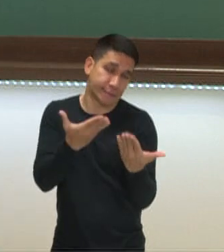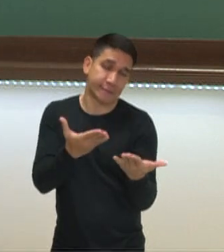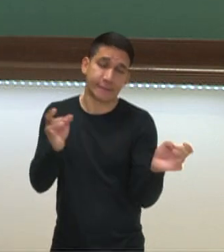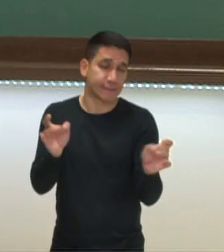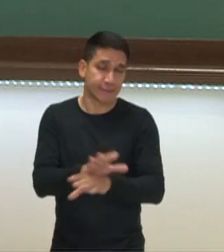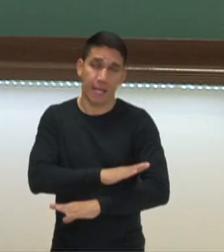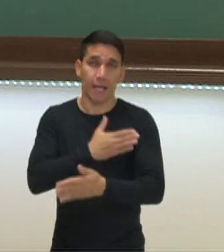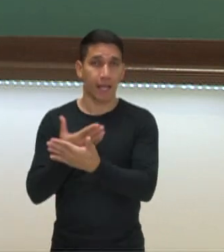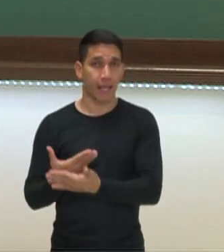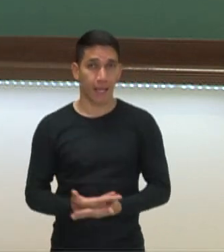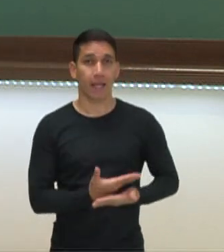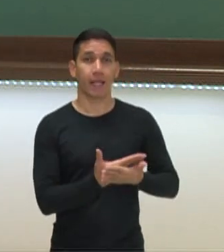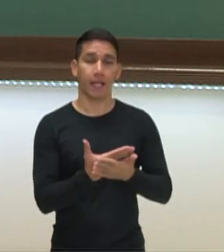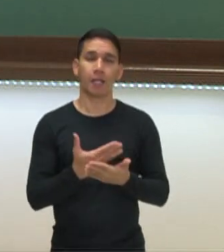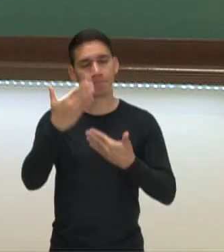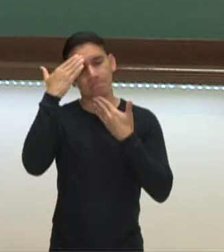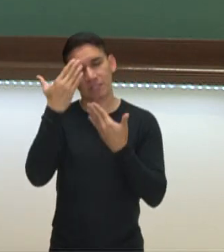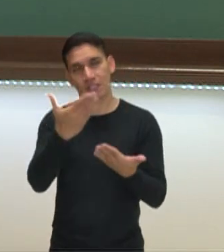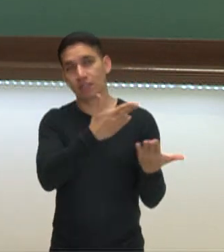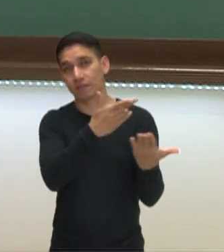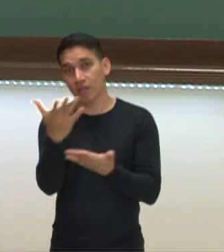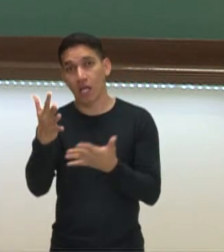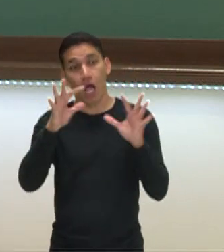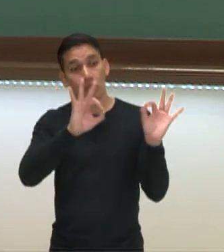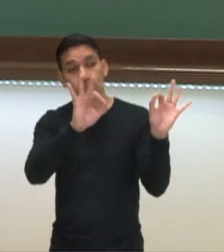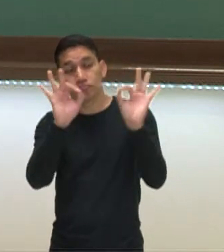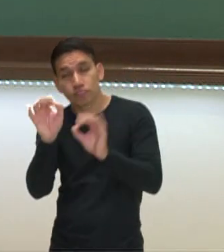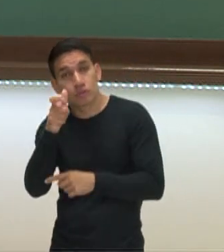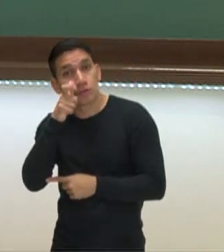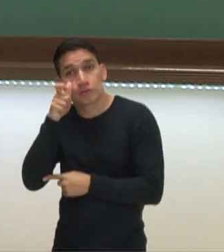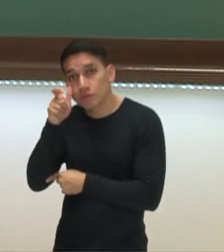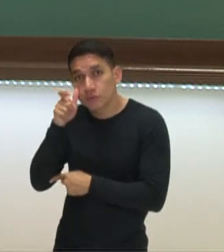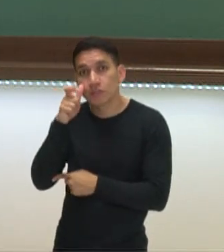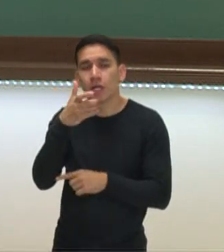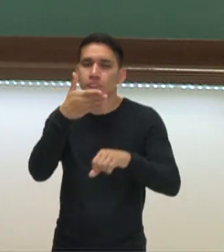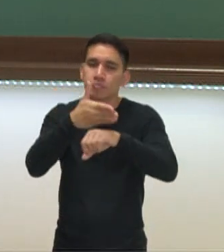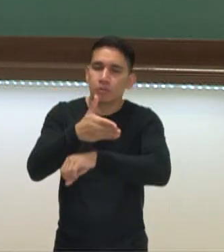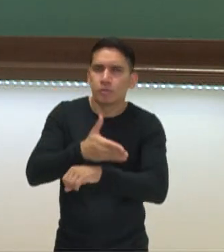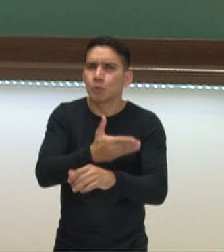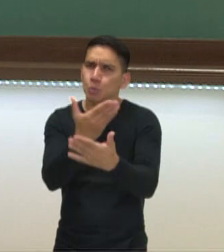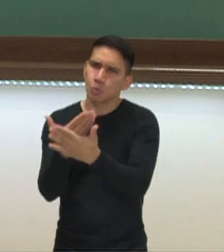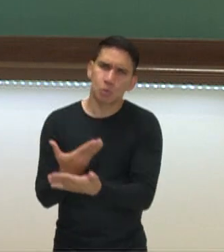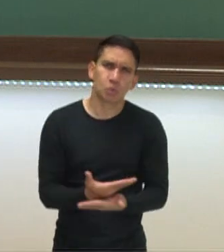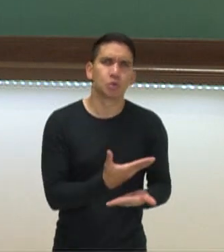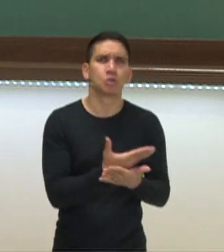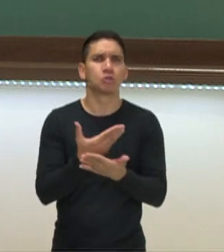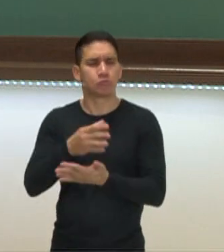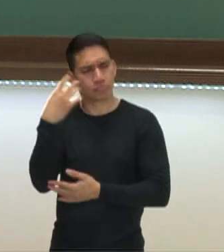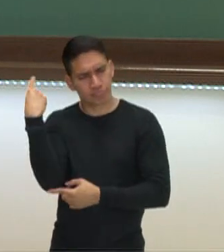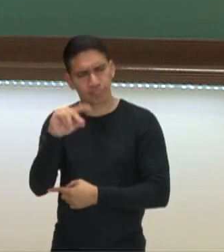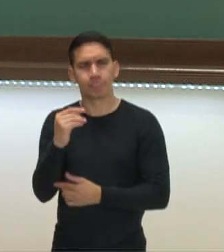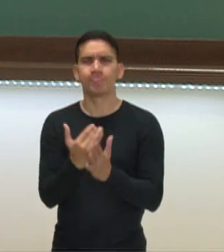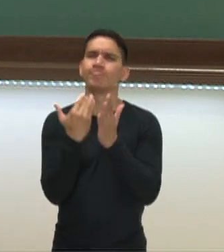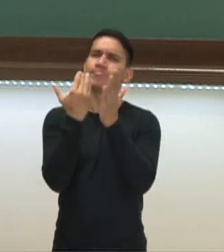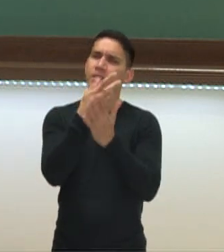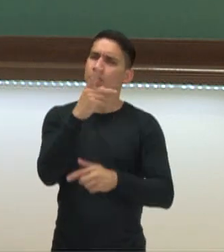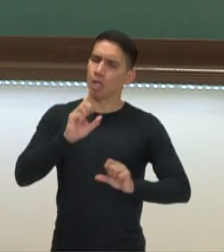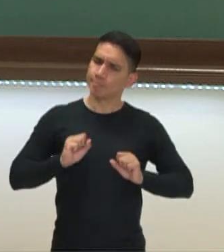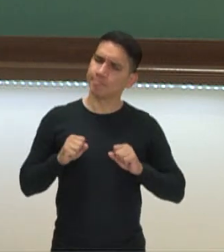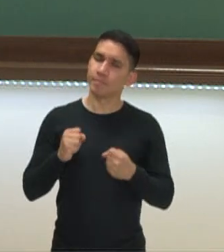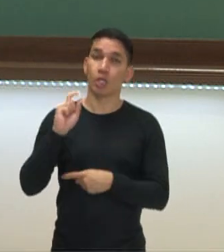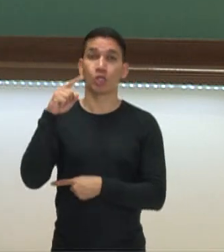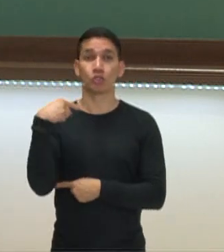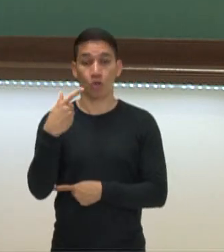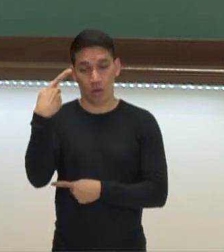de mais uma aula. Muito obrigado por você estar aí, dando audiência, estudando, caprichando, se dedicando.